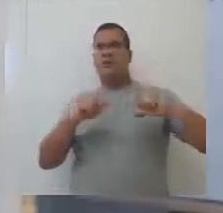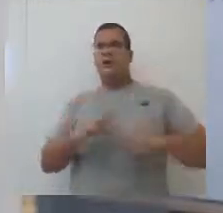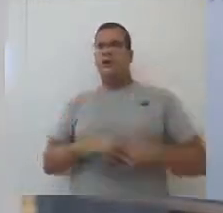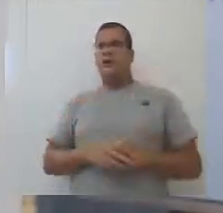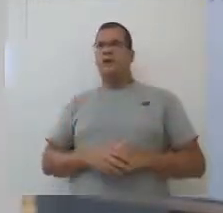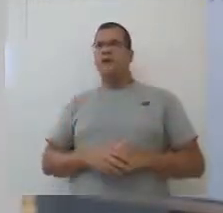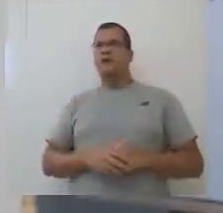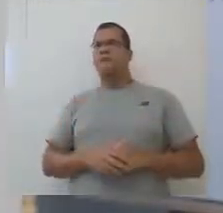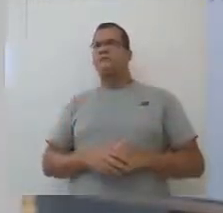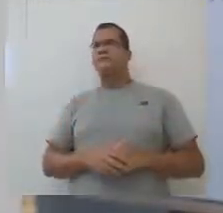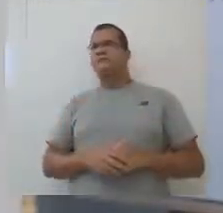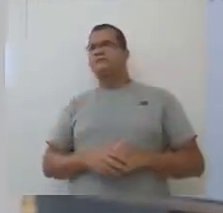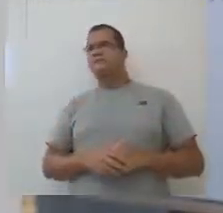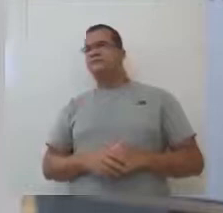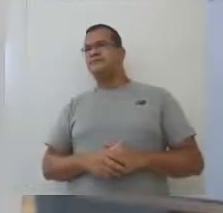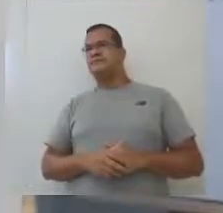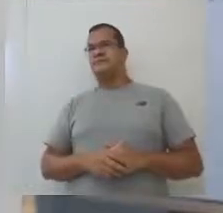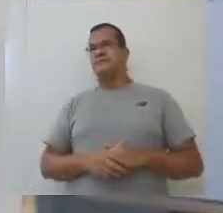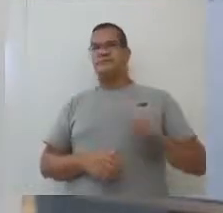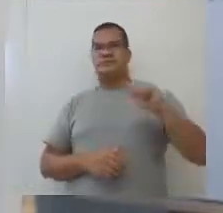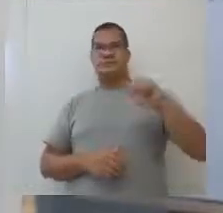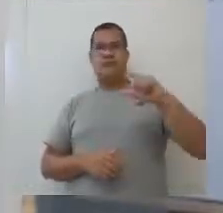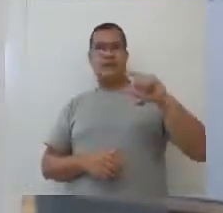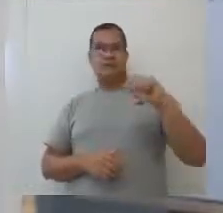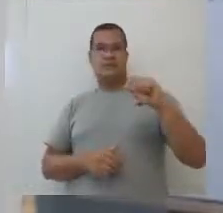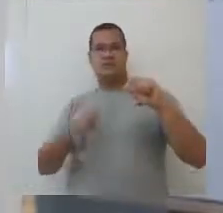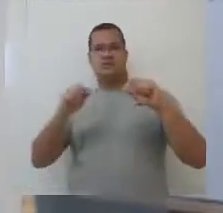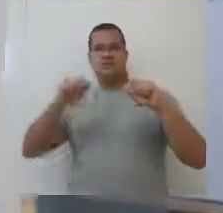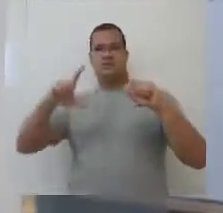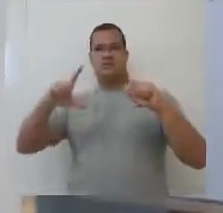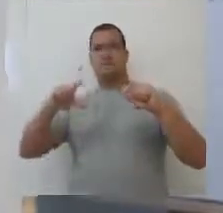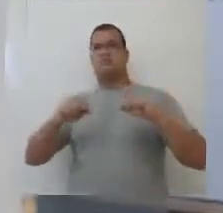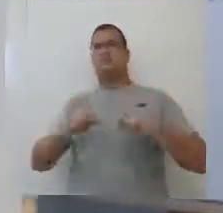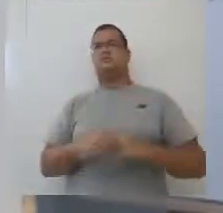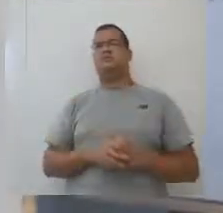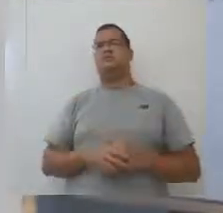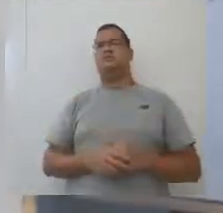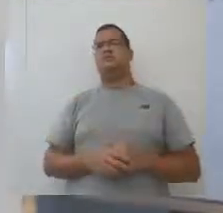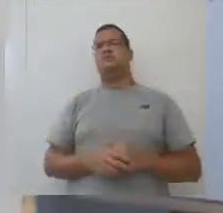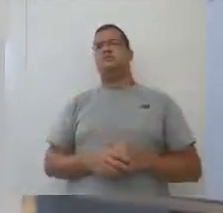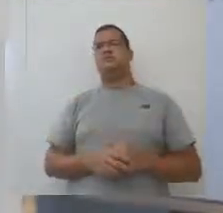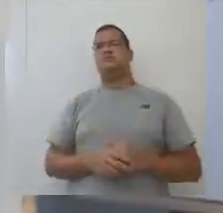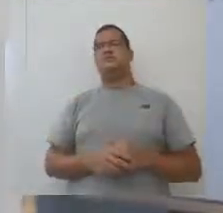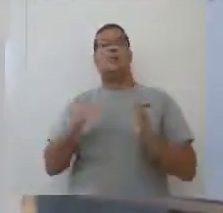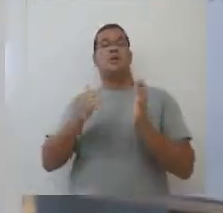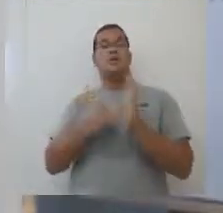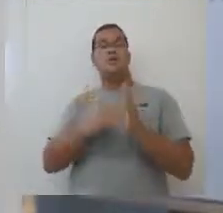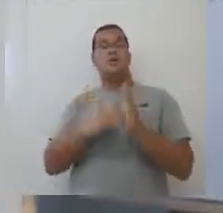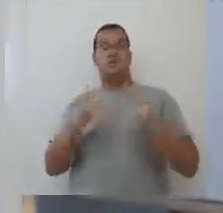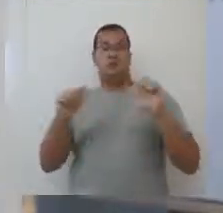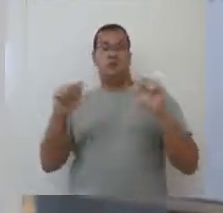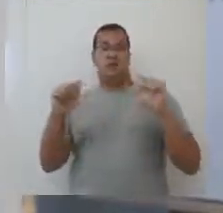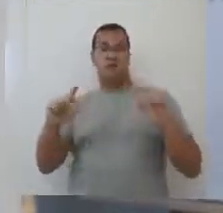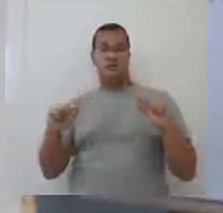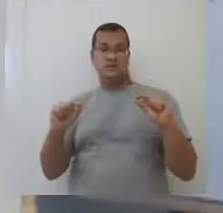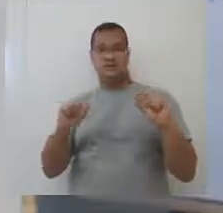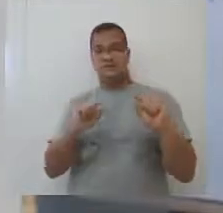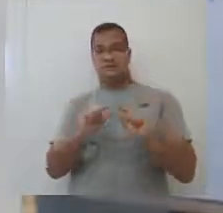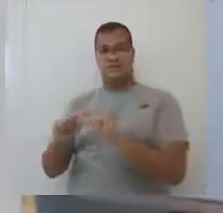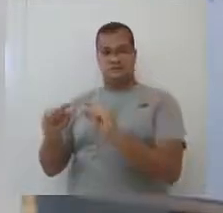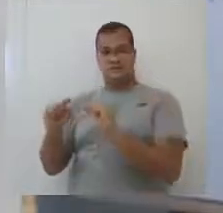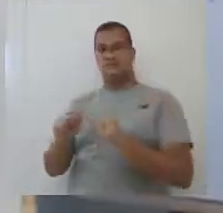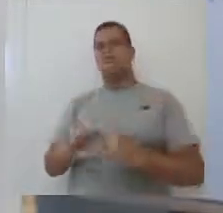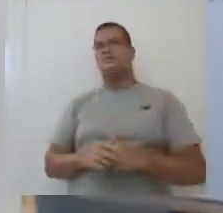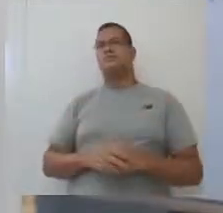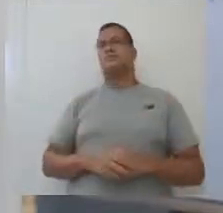Ei, azinho daqui com azão daqui vai dar azão, azinho. E por último, menino, ó, azinho daqui com